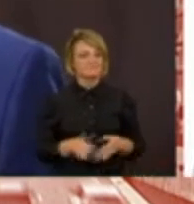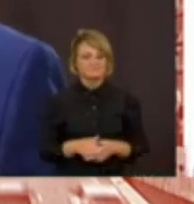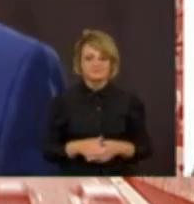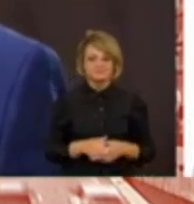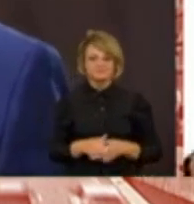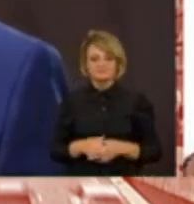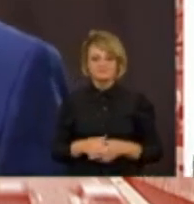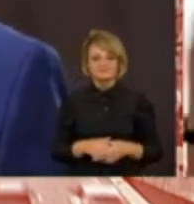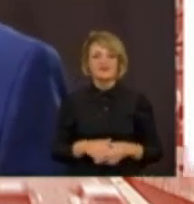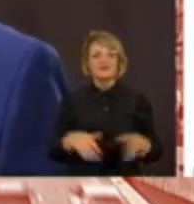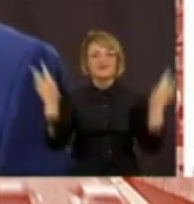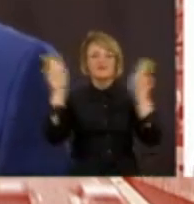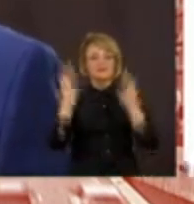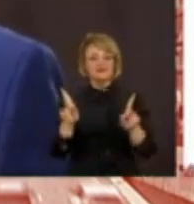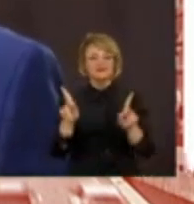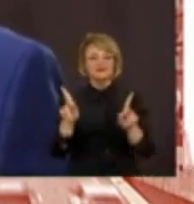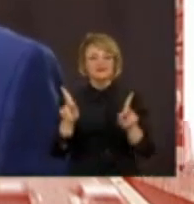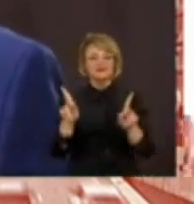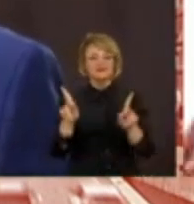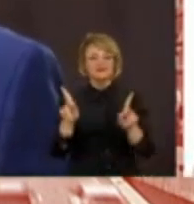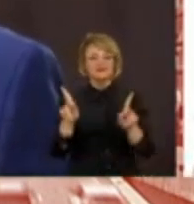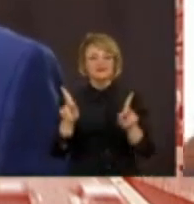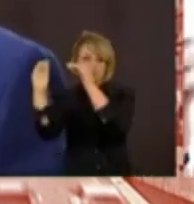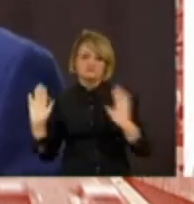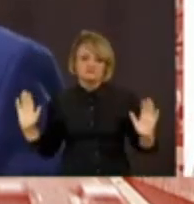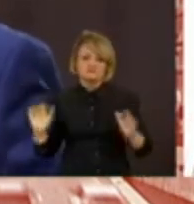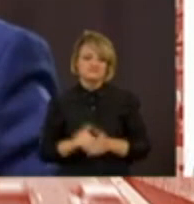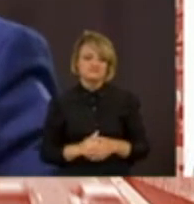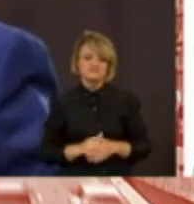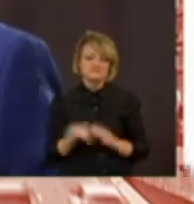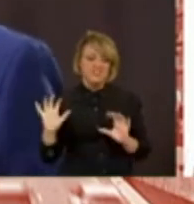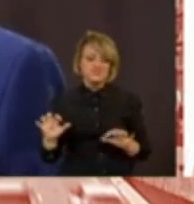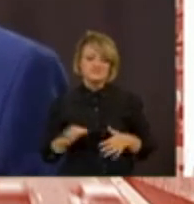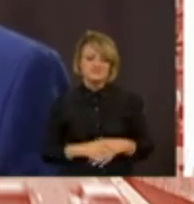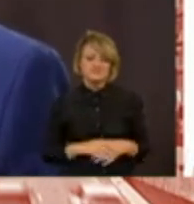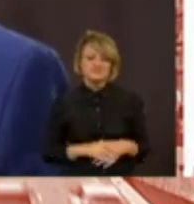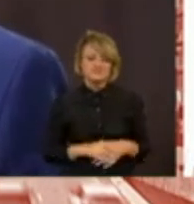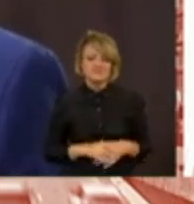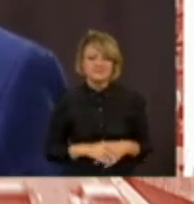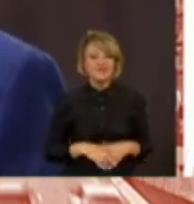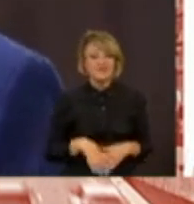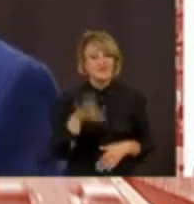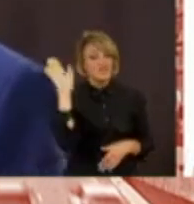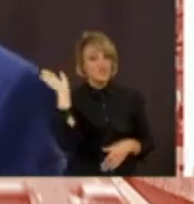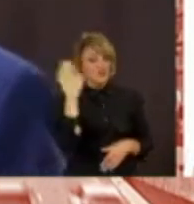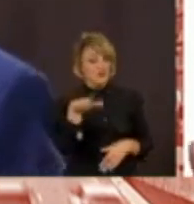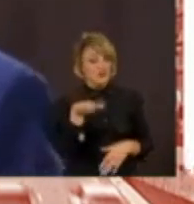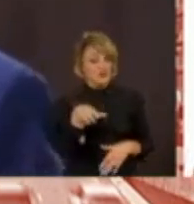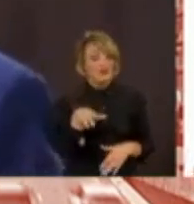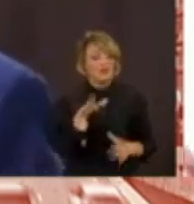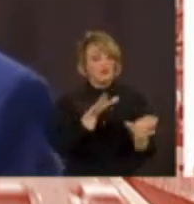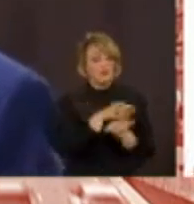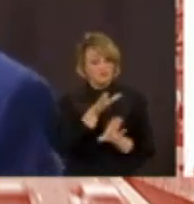tanta importância assim, porque é apenas um desabafo, de certa forma, né? Porque é uma discussão muito mais profunda. Por isso, eu acho que esse foi o